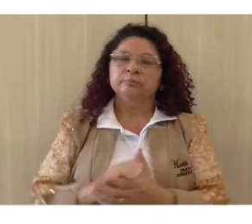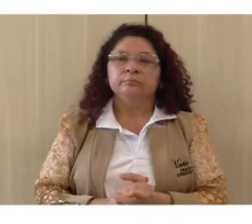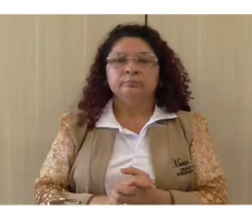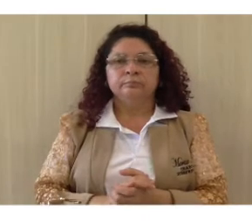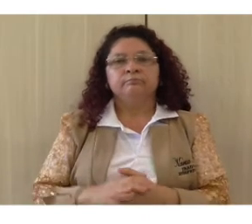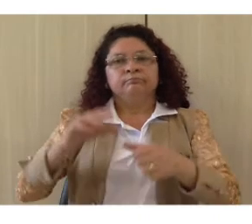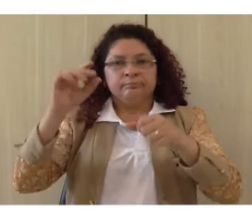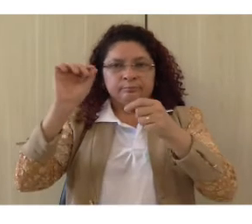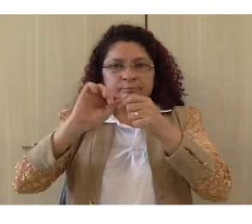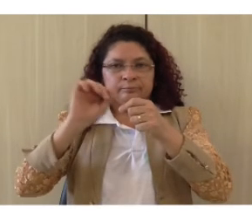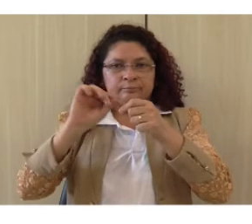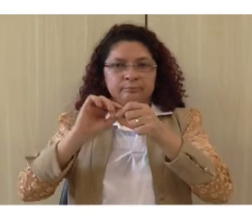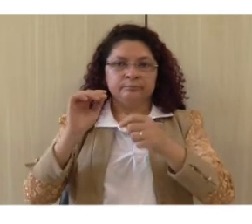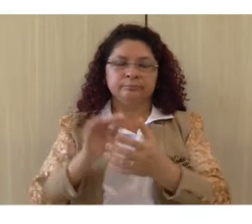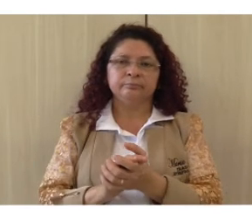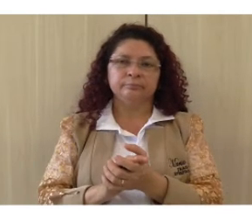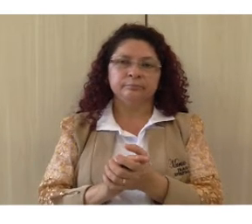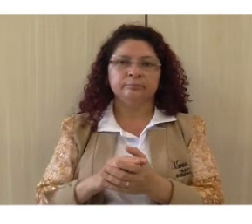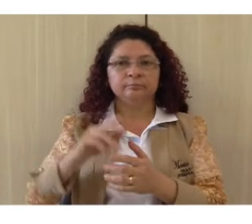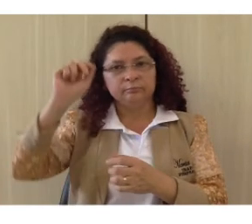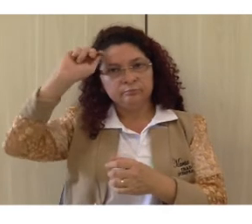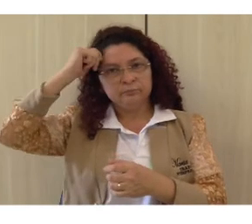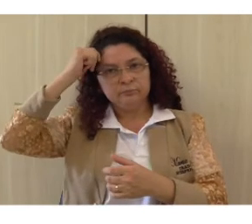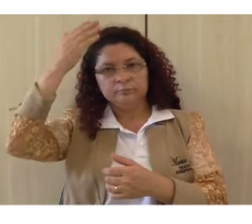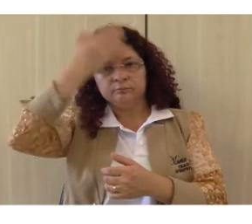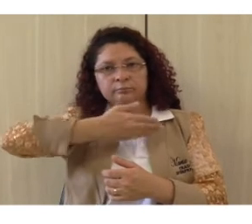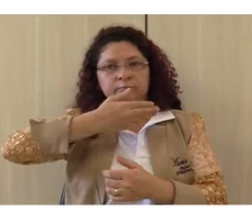para realizarem procedimento de heteroidentificação,